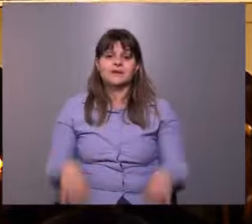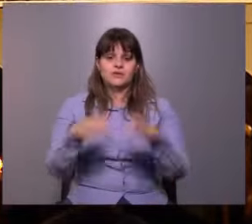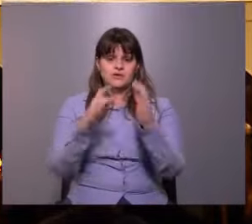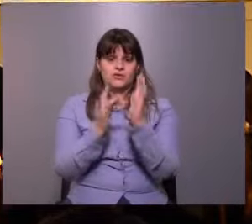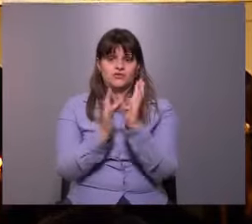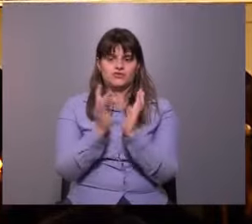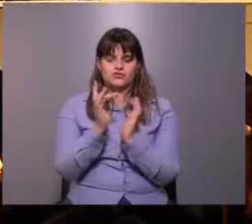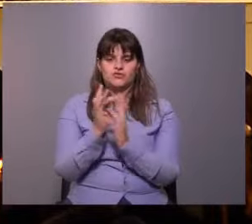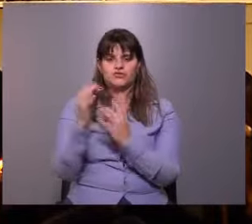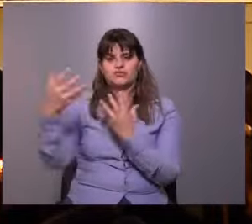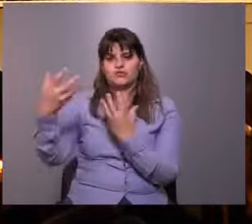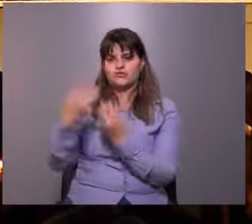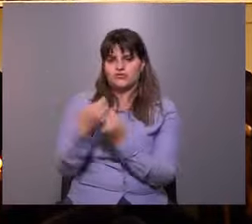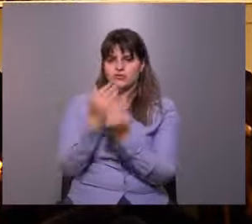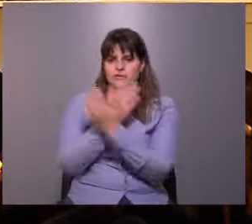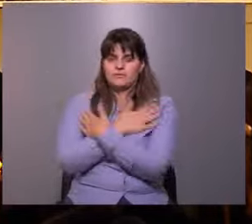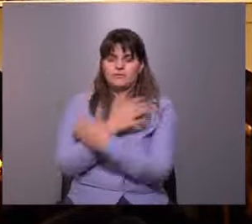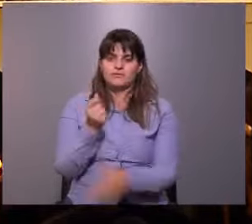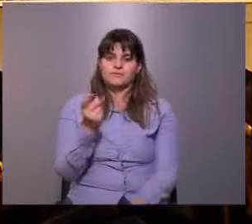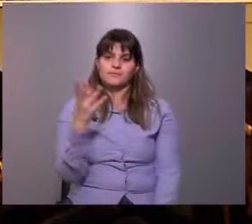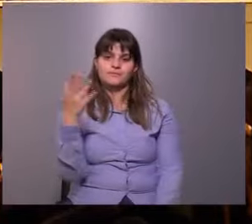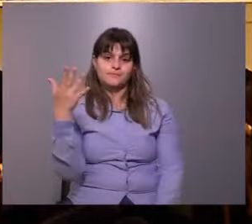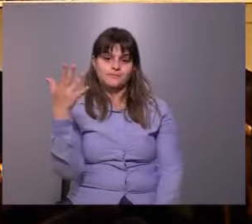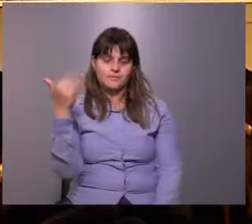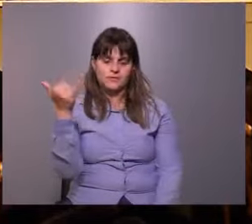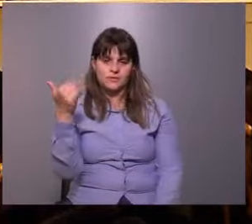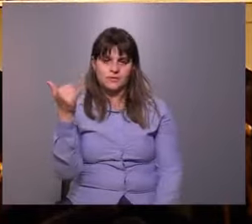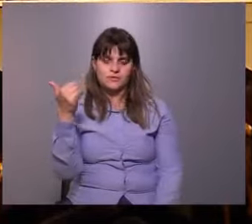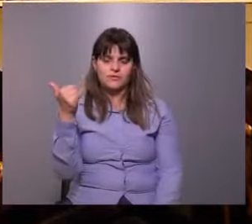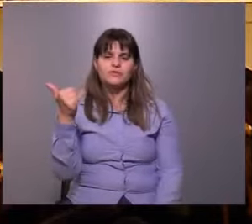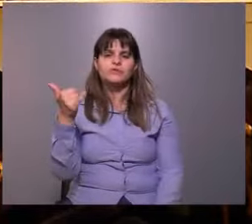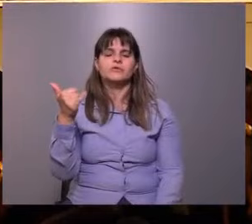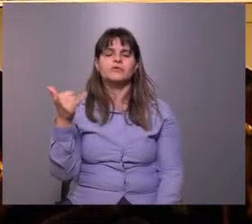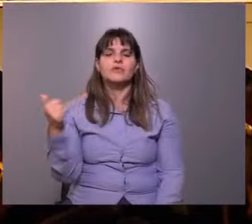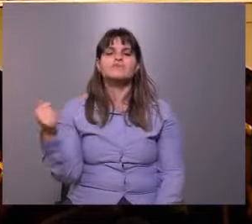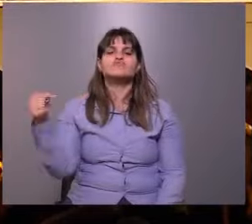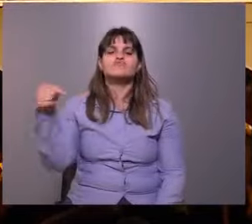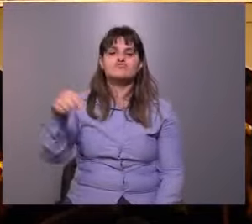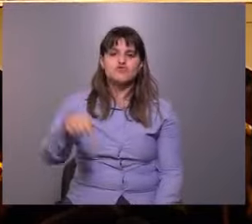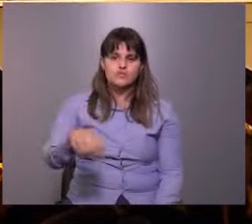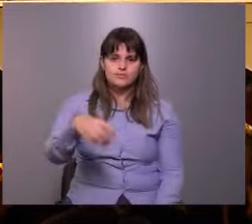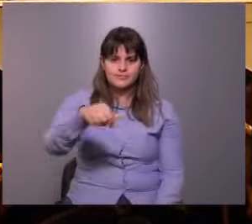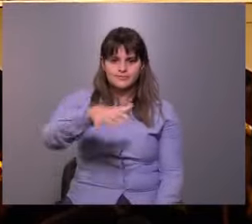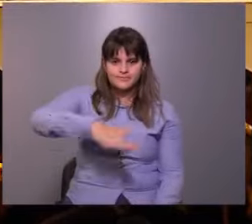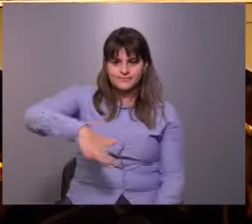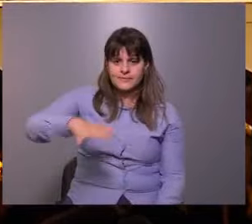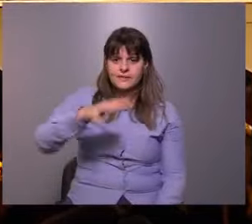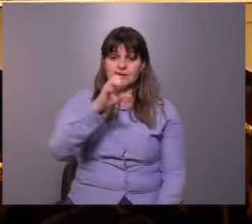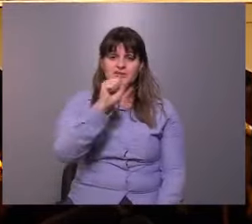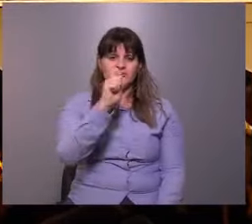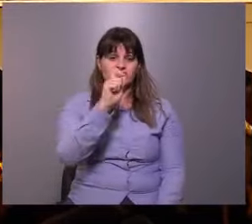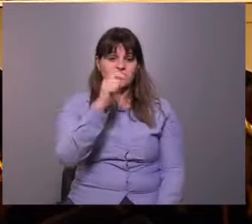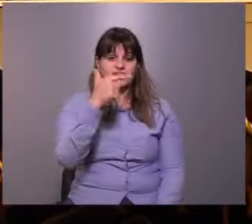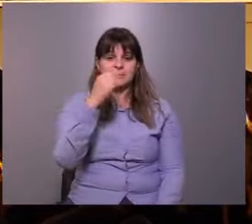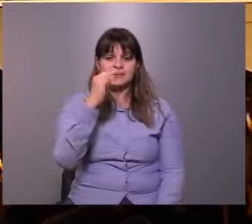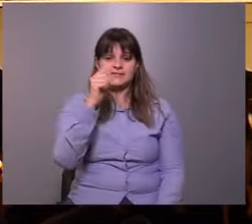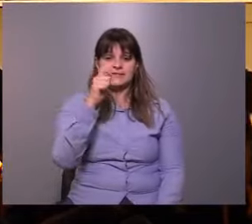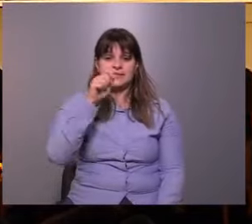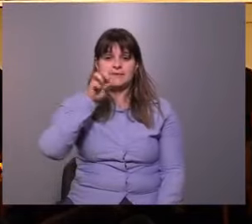No primeiro mistério, meditamos na agonia de Jesus no horto.